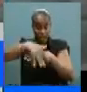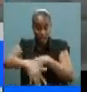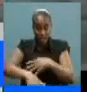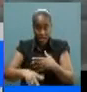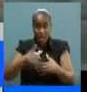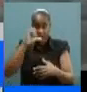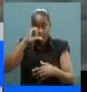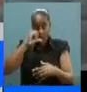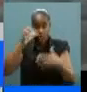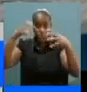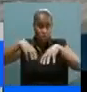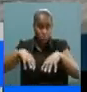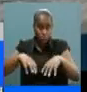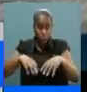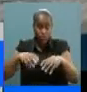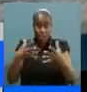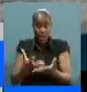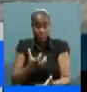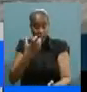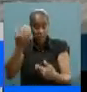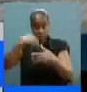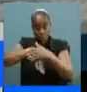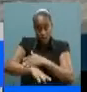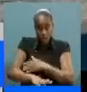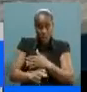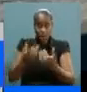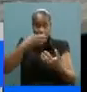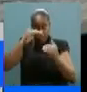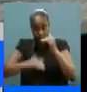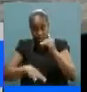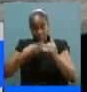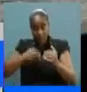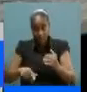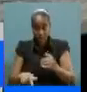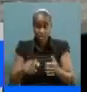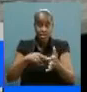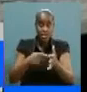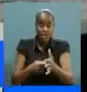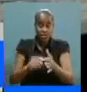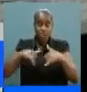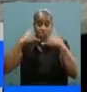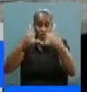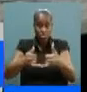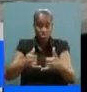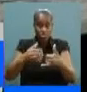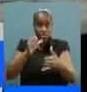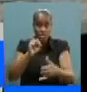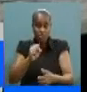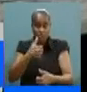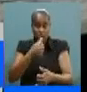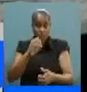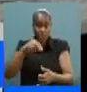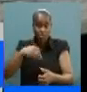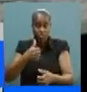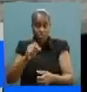é captada e fica armazenada no subsolo através desta técnica, sendo depois bombada, enquanto